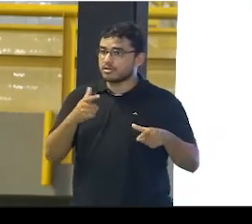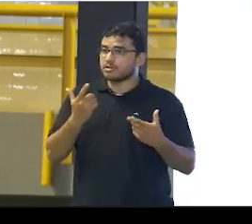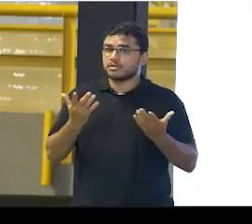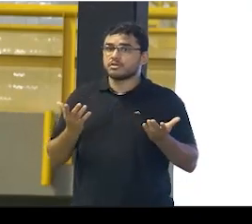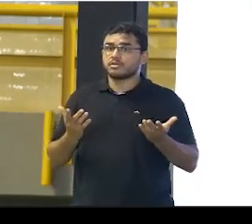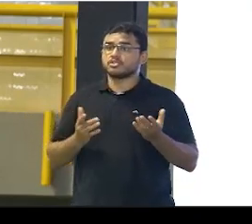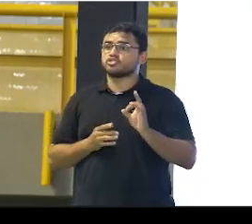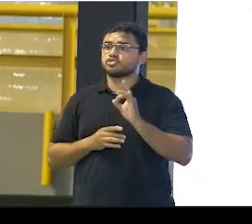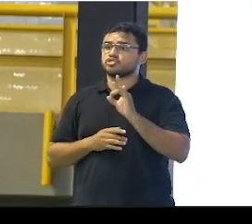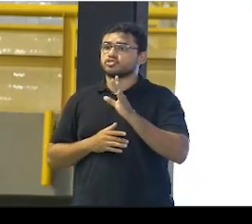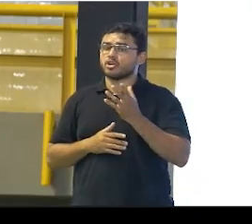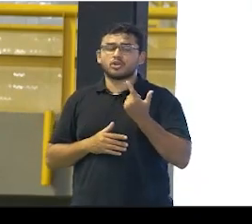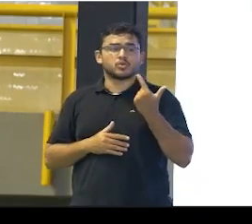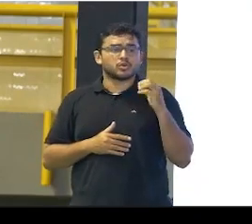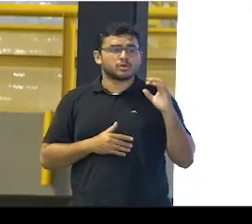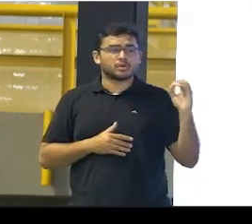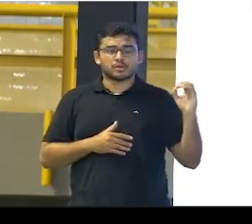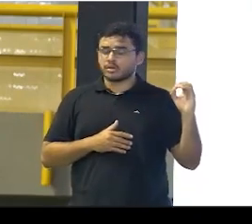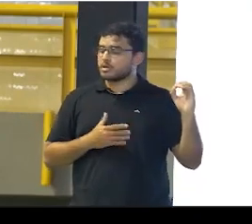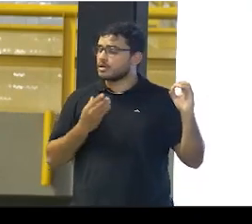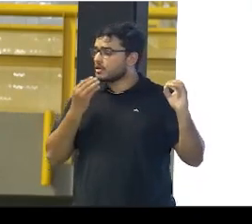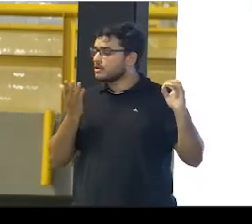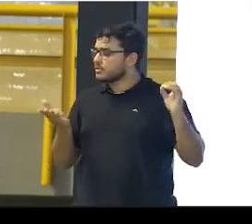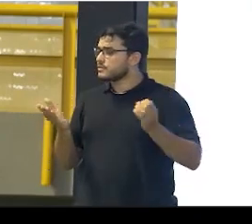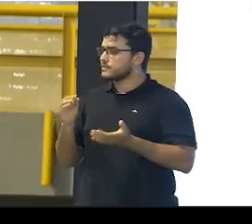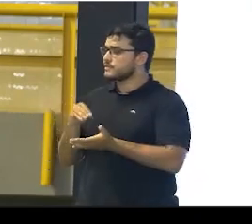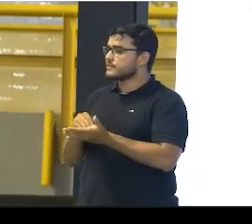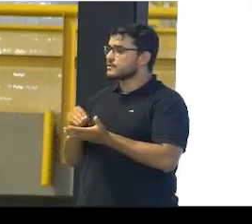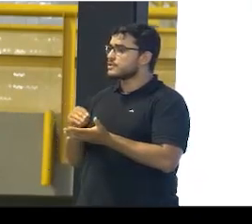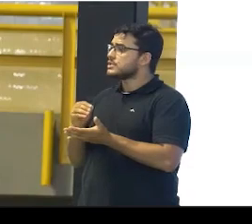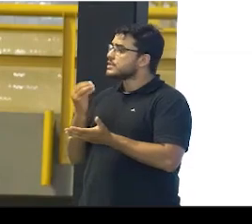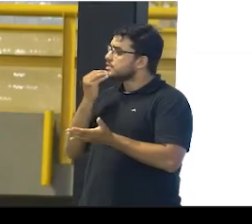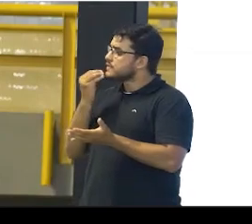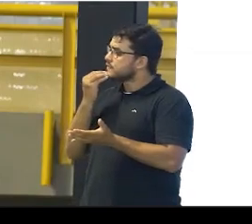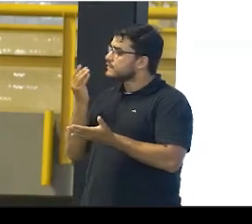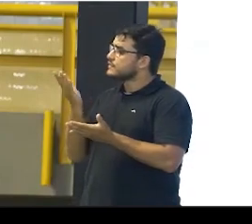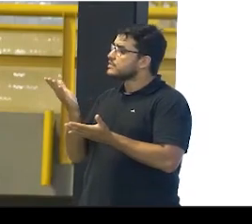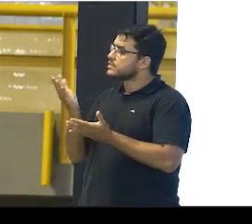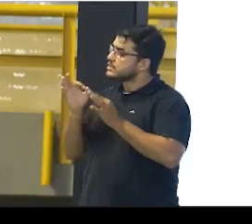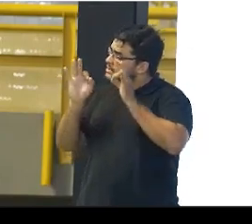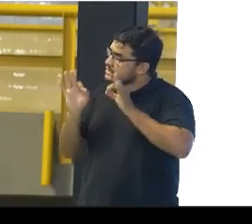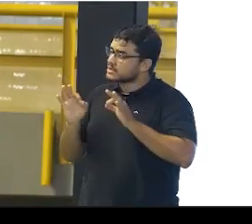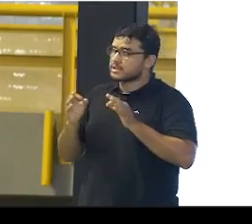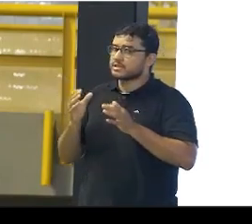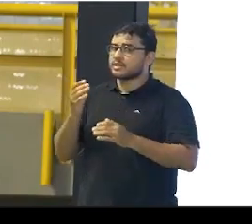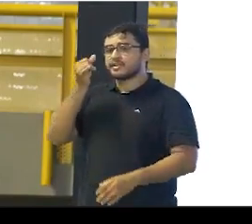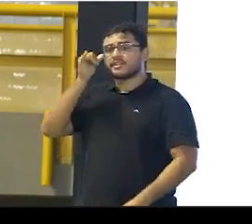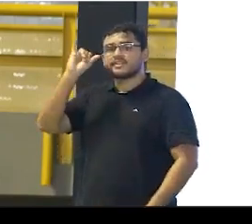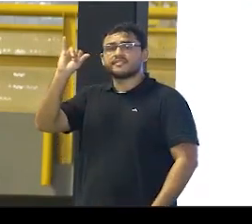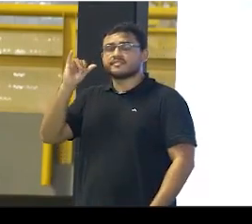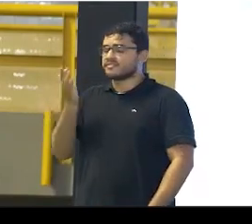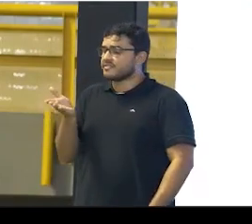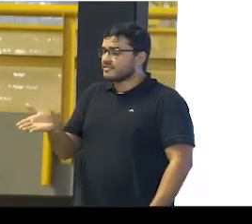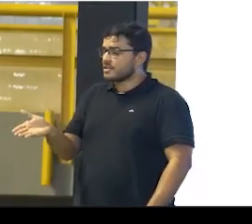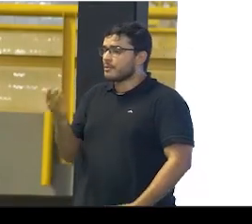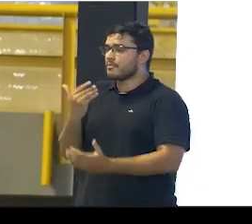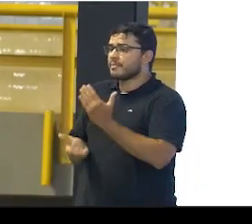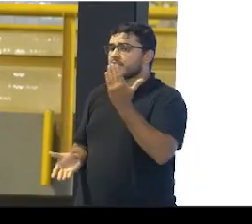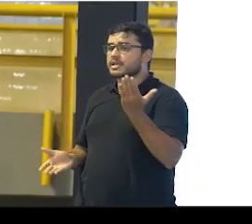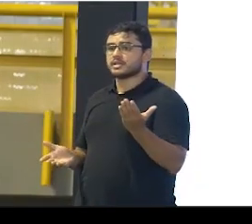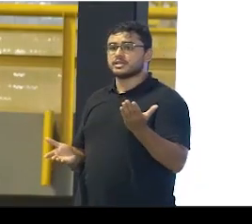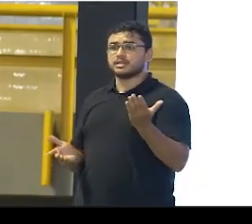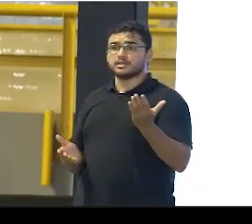H. Só que eu quero só a metade, então é sobre 2. Pronto, está aí a área do